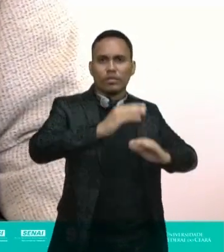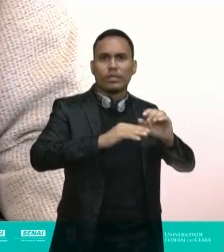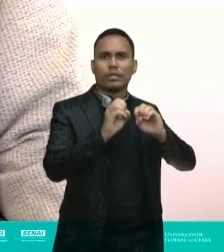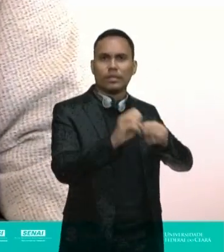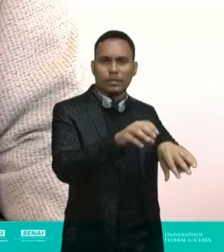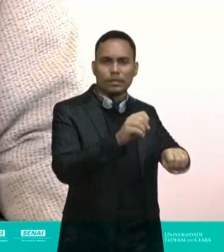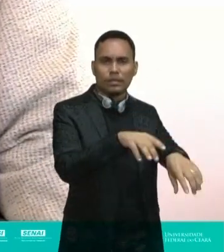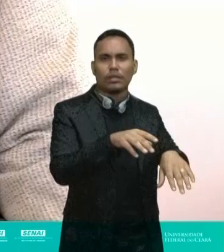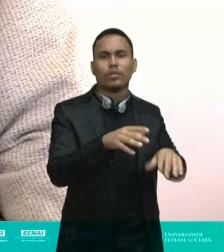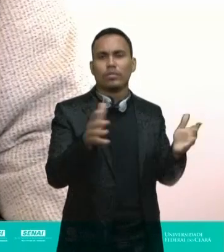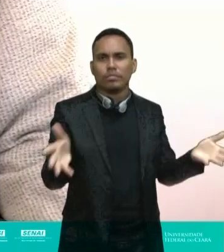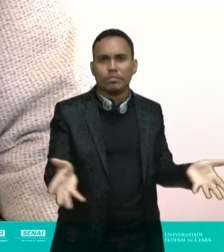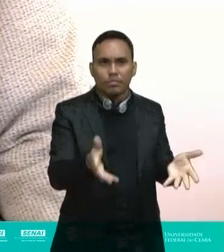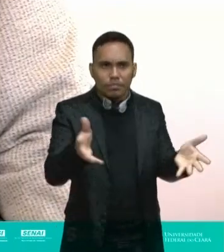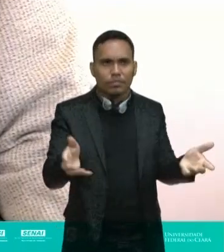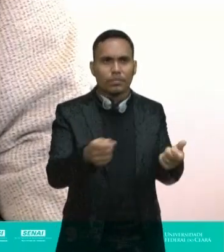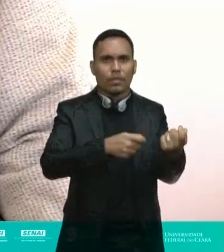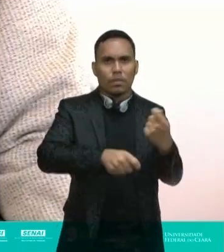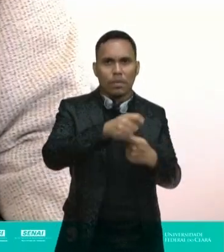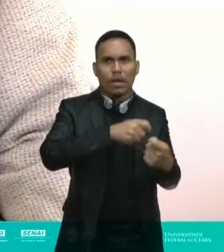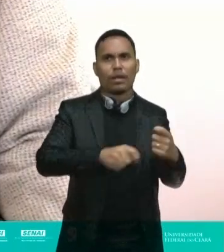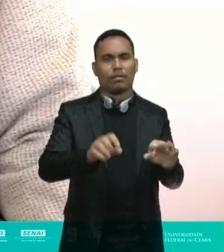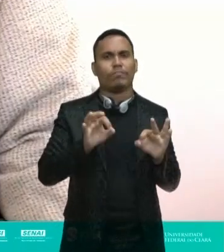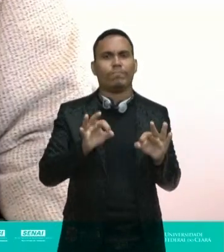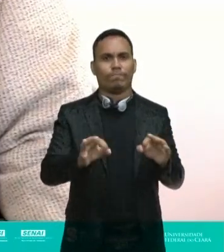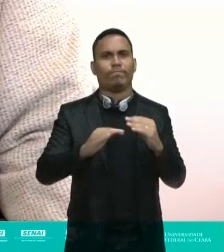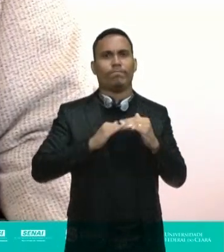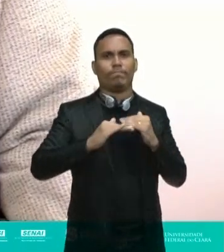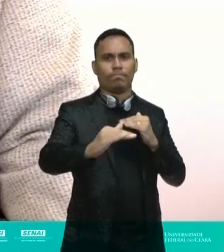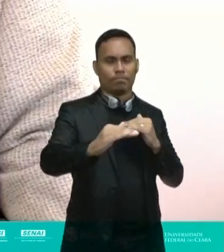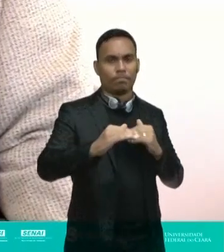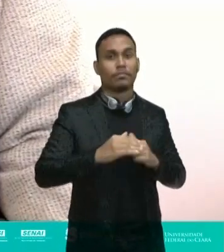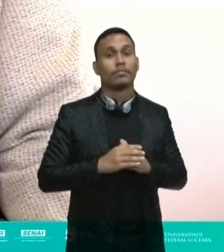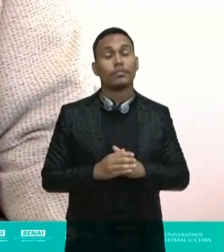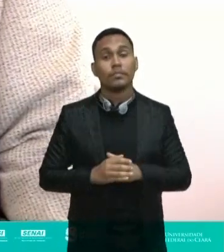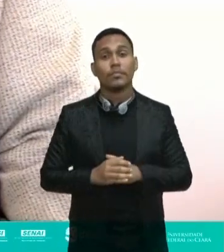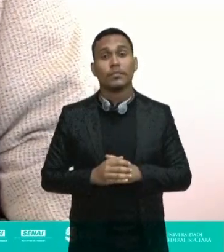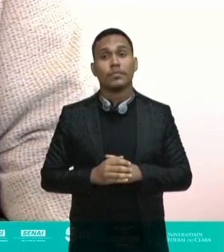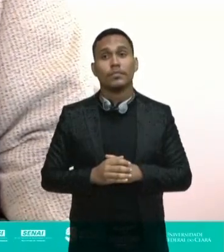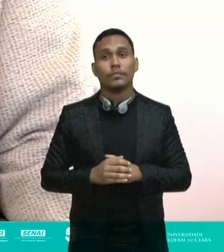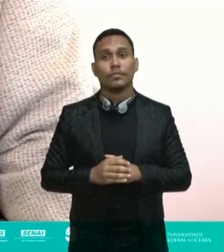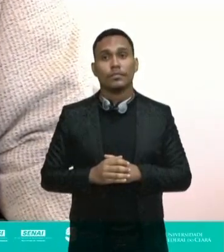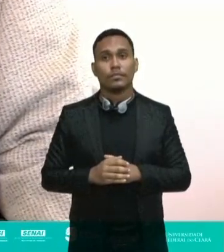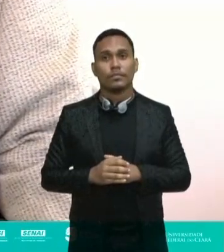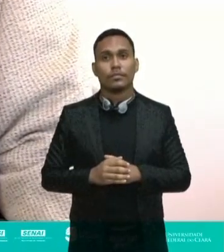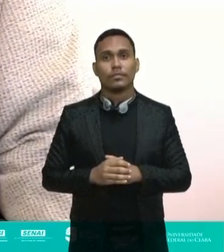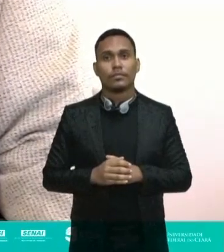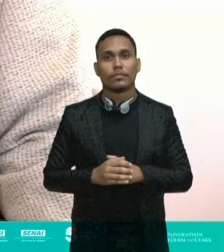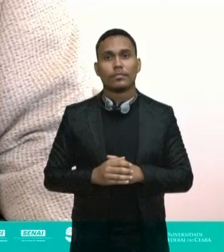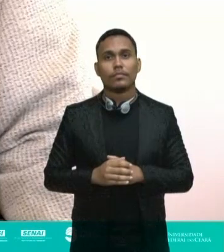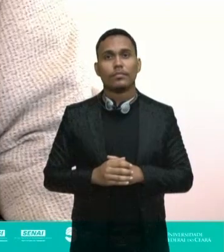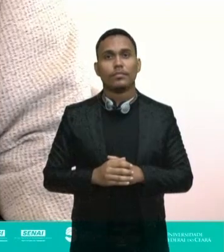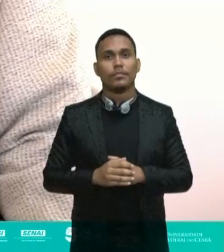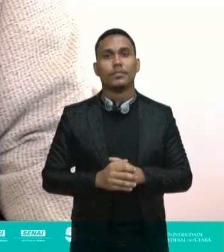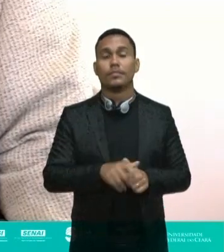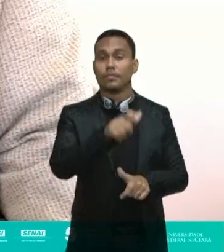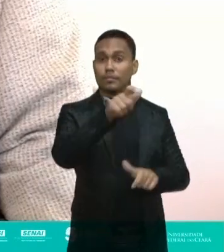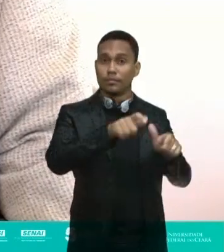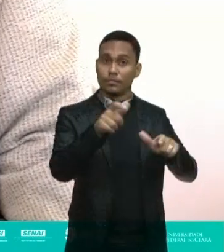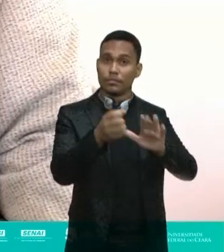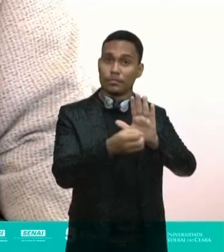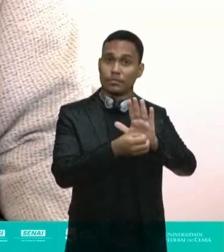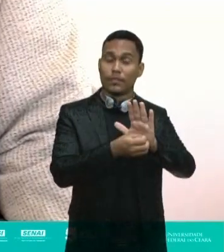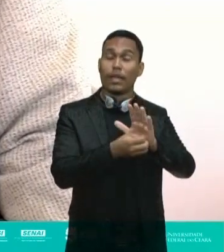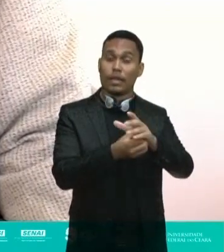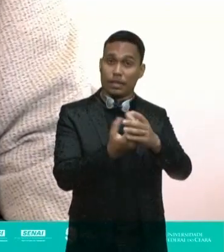standards e um mercado internacional de hidrogênio. Para dar os sinais corretos aos produtores, mas também aos consumidores,